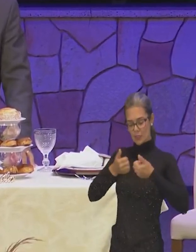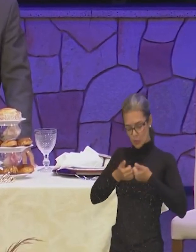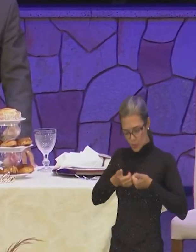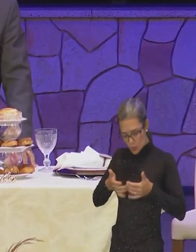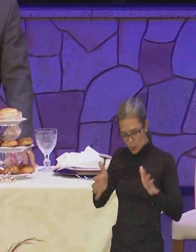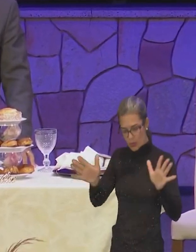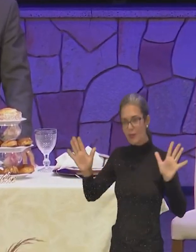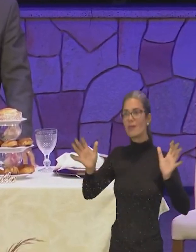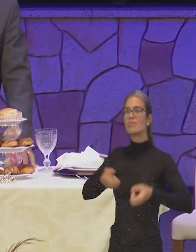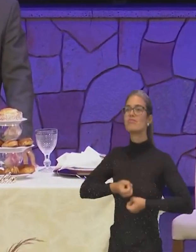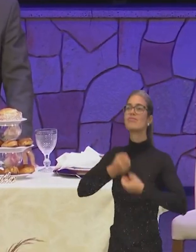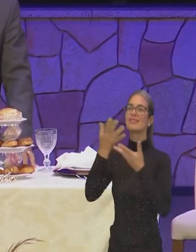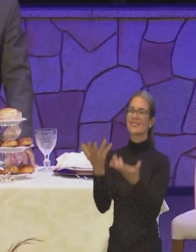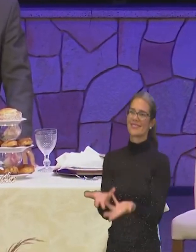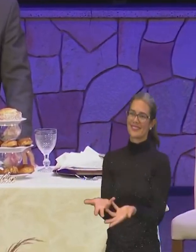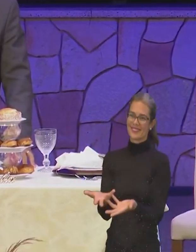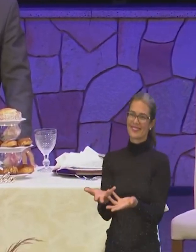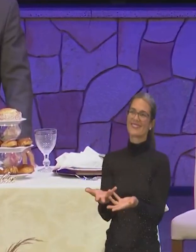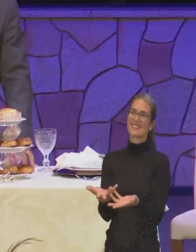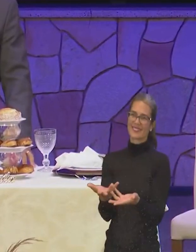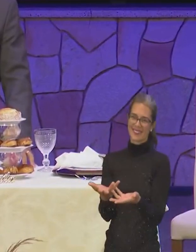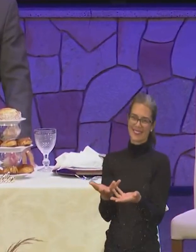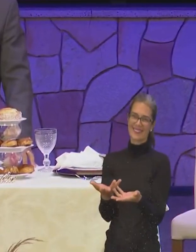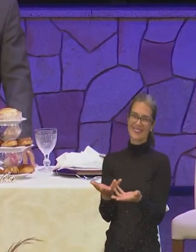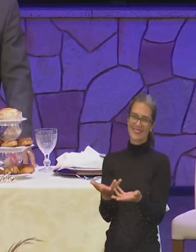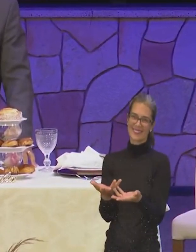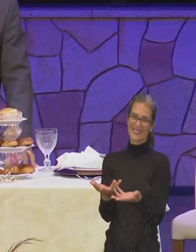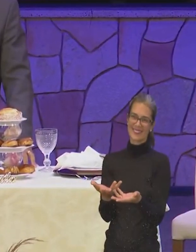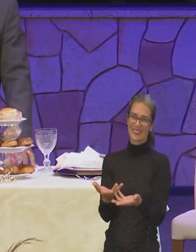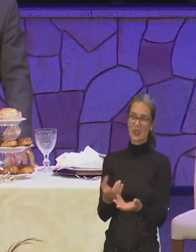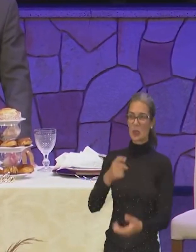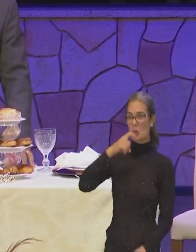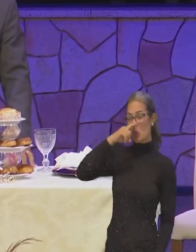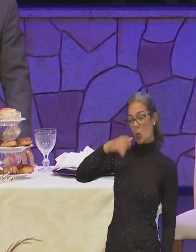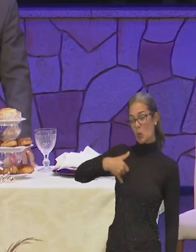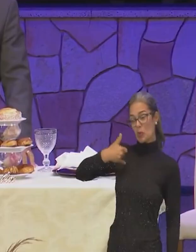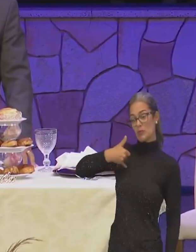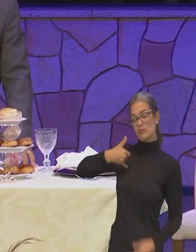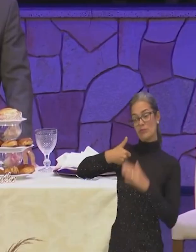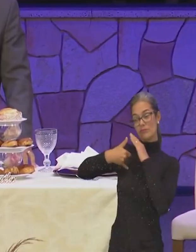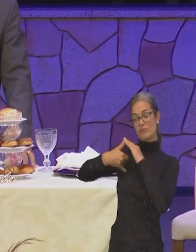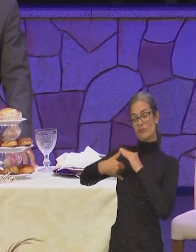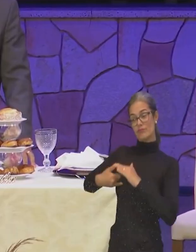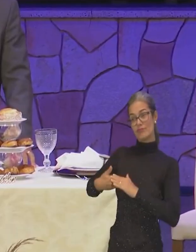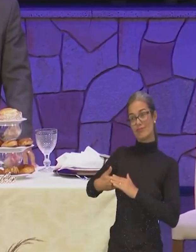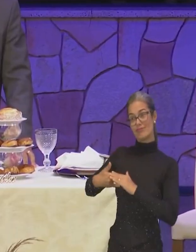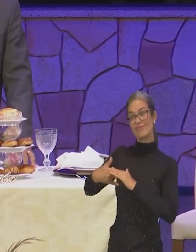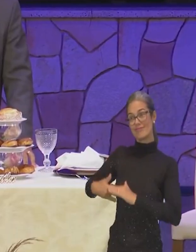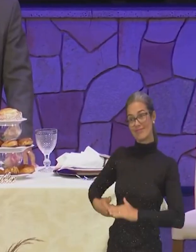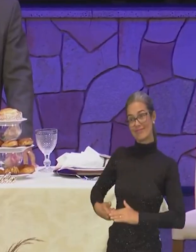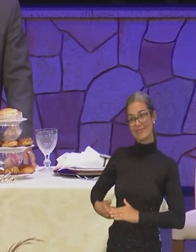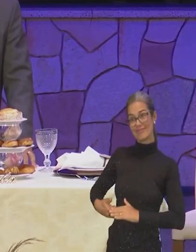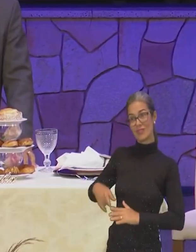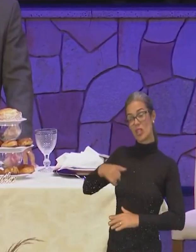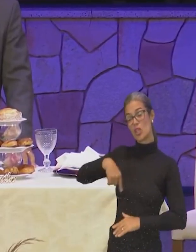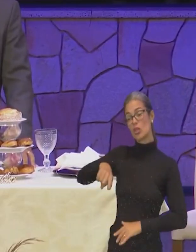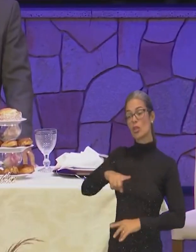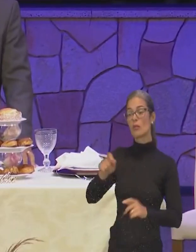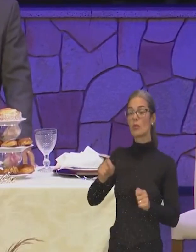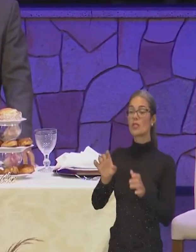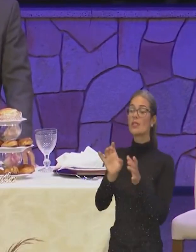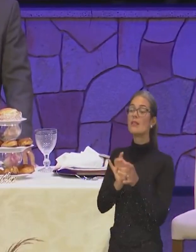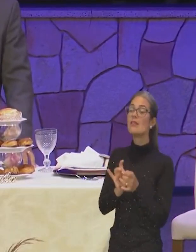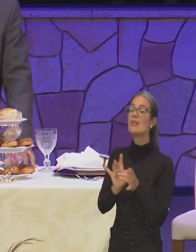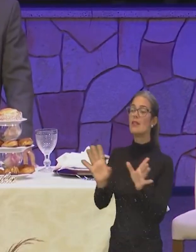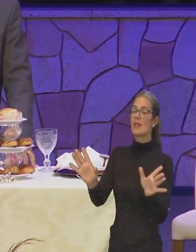que nós deixamos o nosso ego de lado e nós ficamos disponíveis para